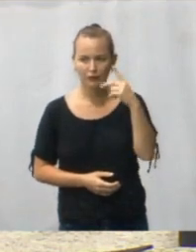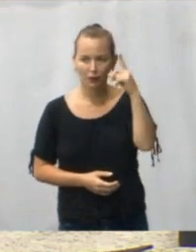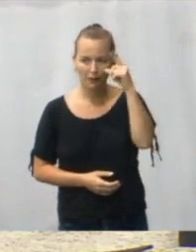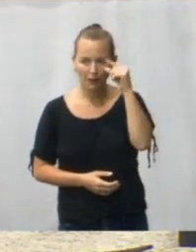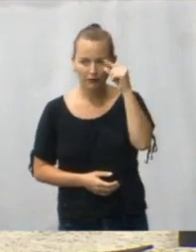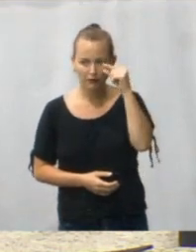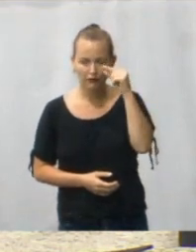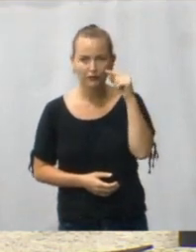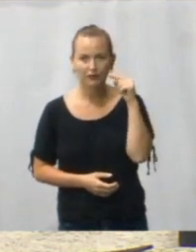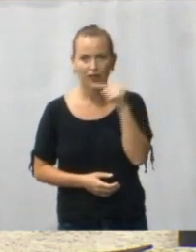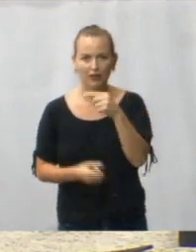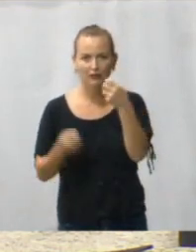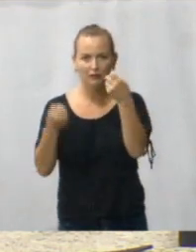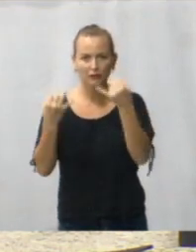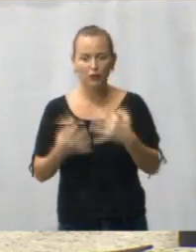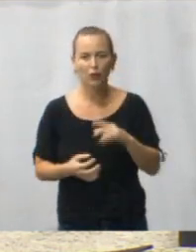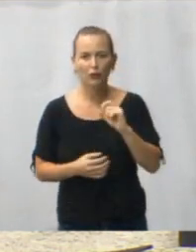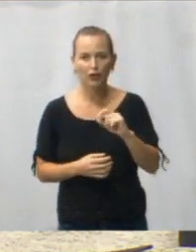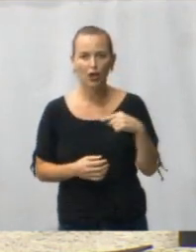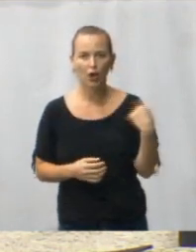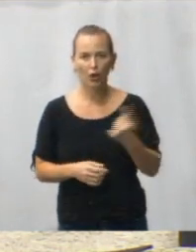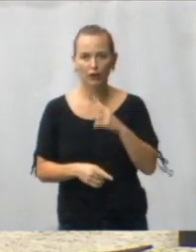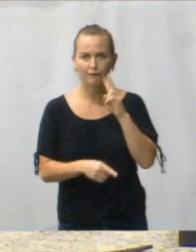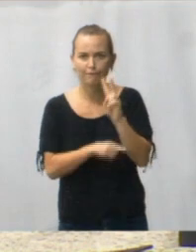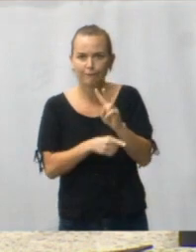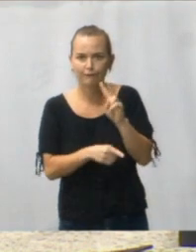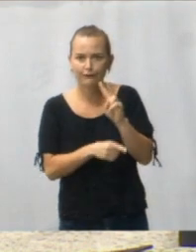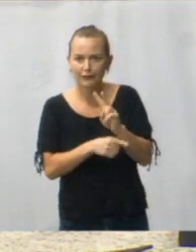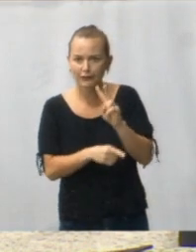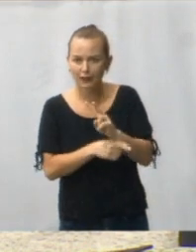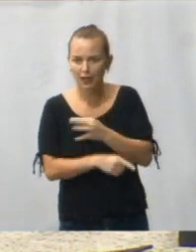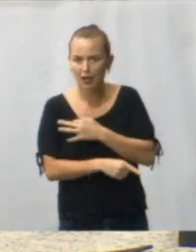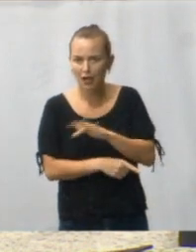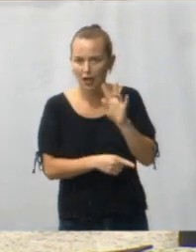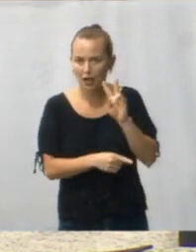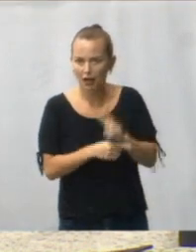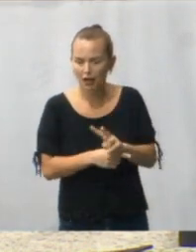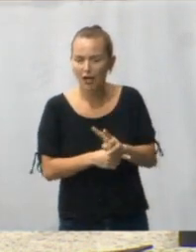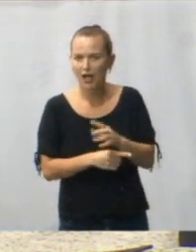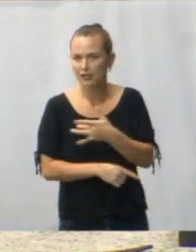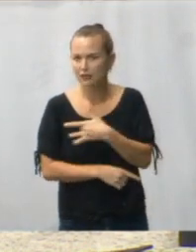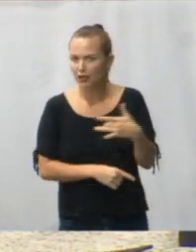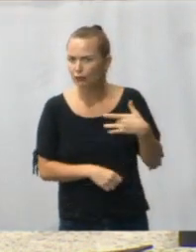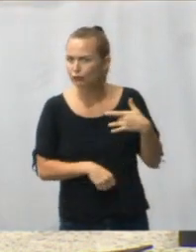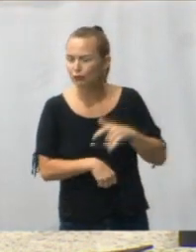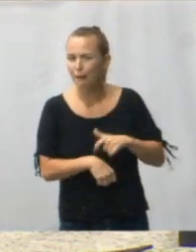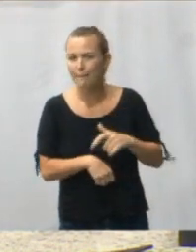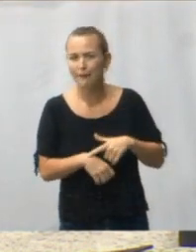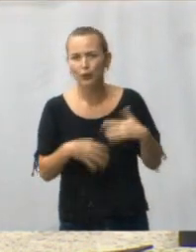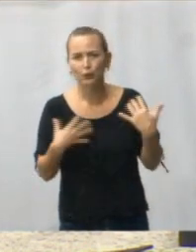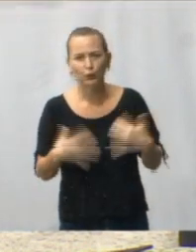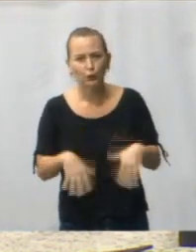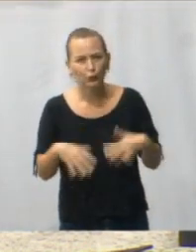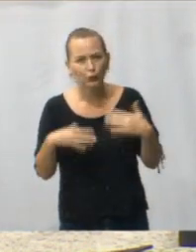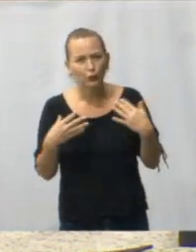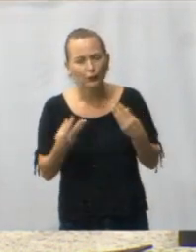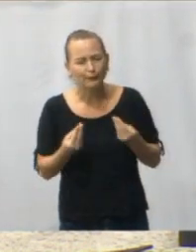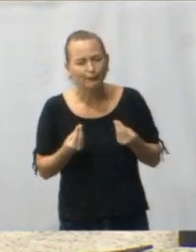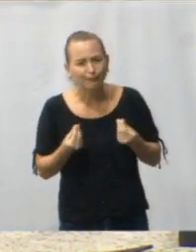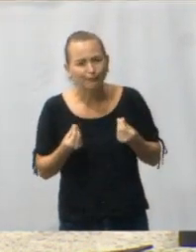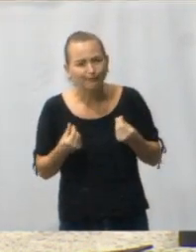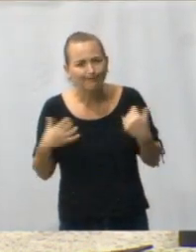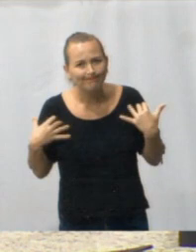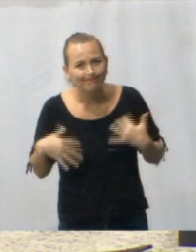papel fiscalizador. A saúde realmente passa por um momento extremamente difícil. Encontramos